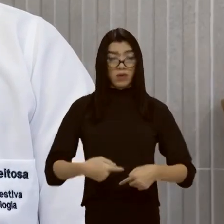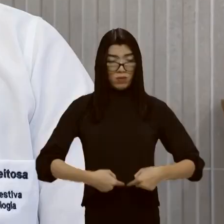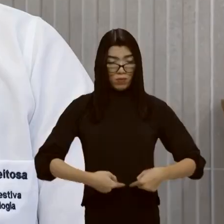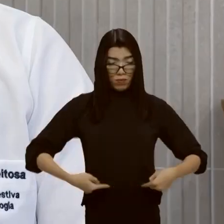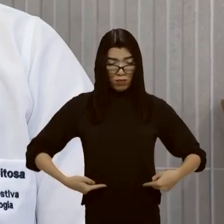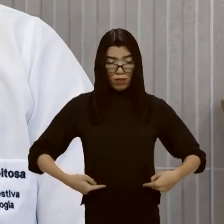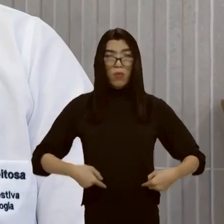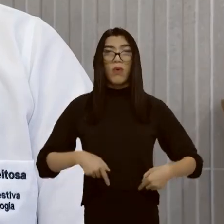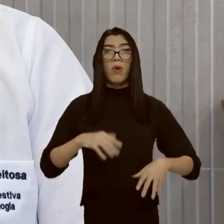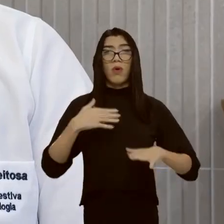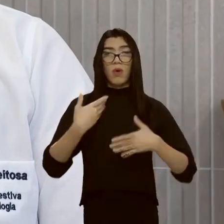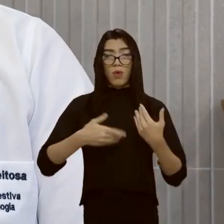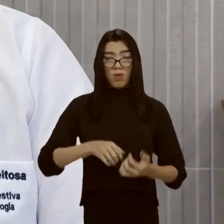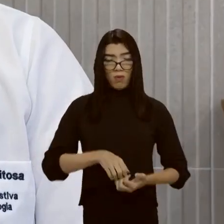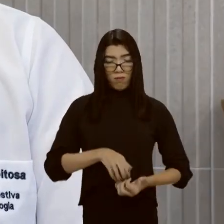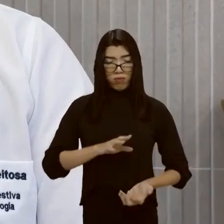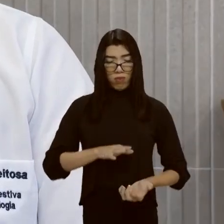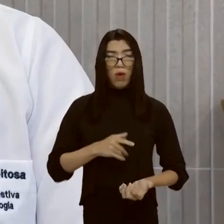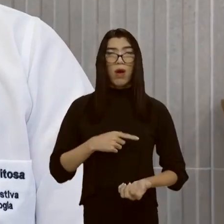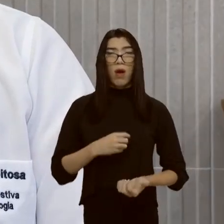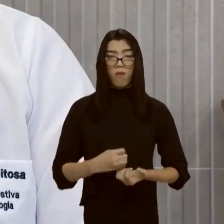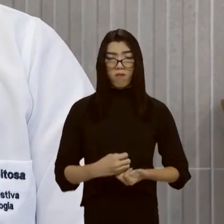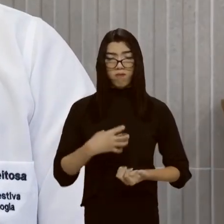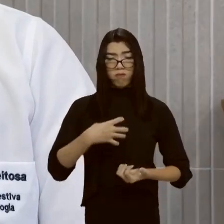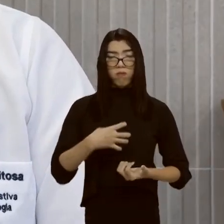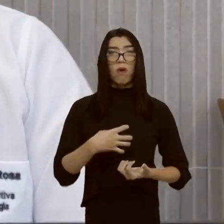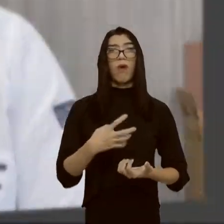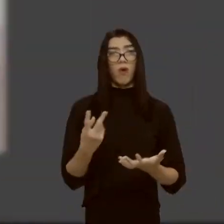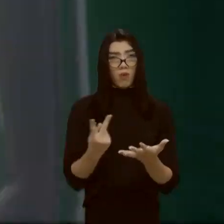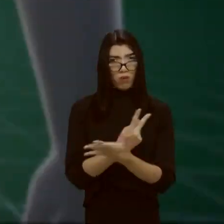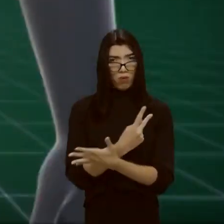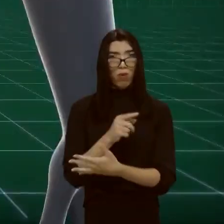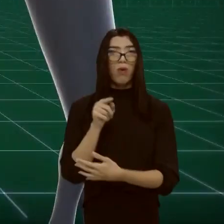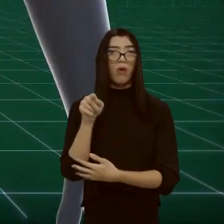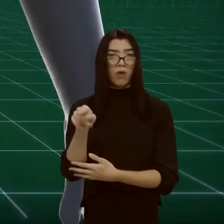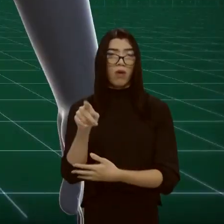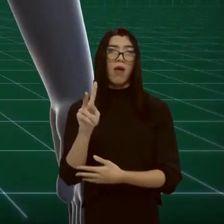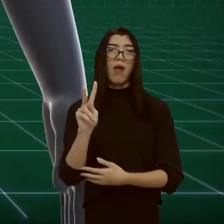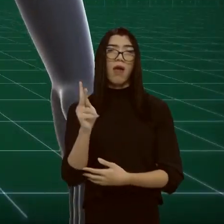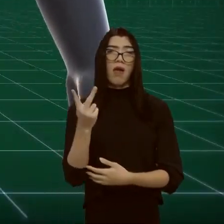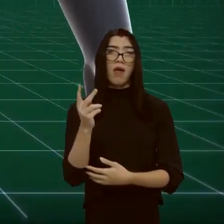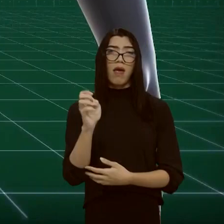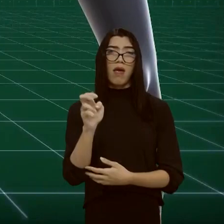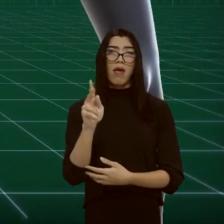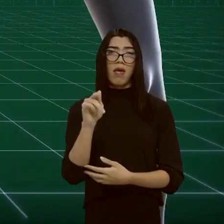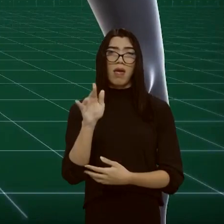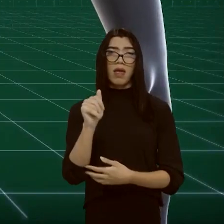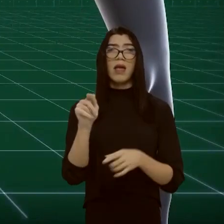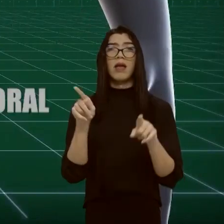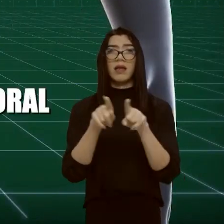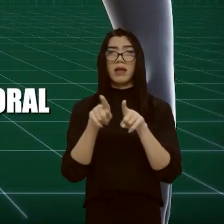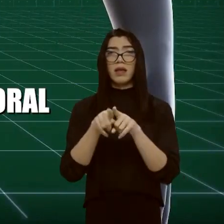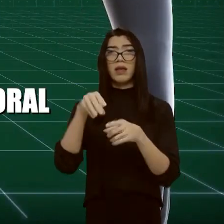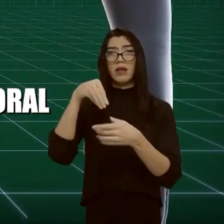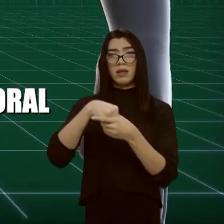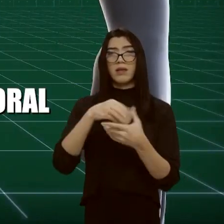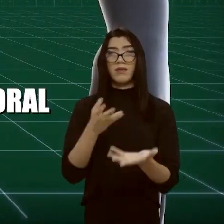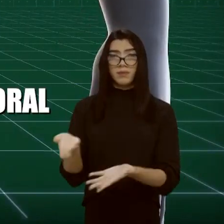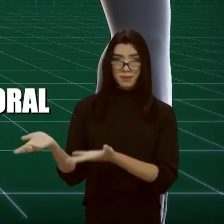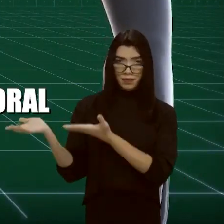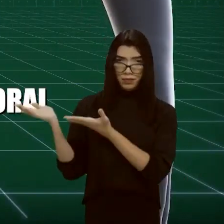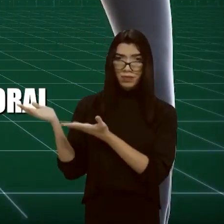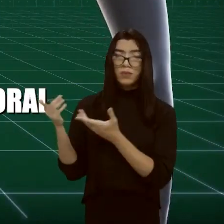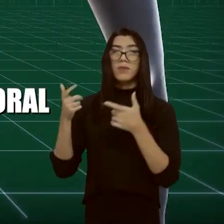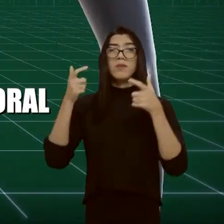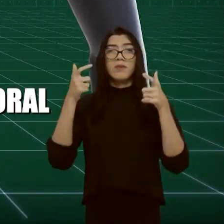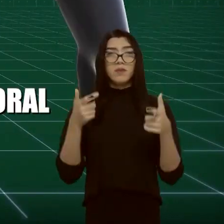incisão abre e forma esse defeito. Então a gente chama isso de hérnia incisional. Tem ainda a hérnia femoral, que aparece na parte inferior da